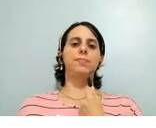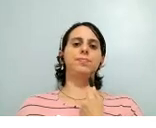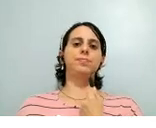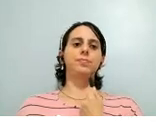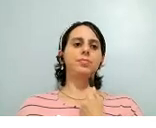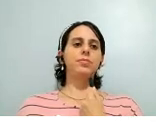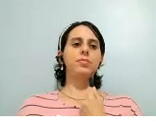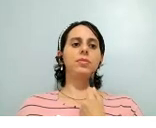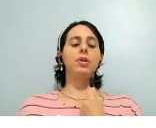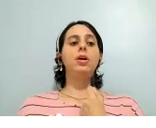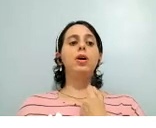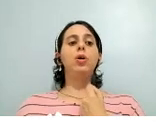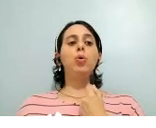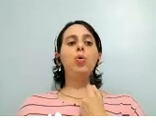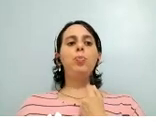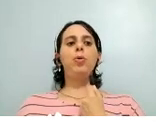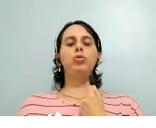22/4/2020.